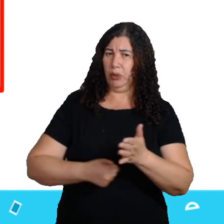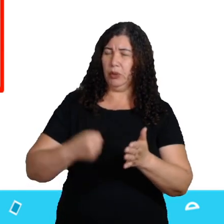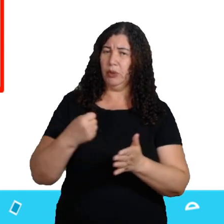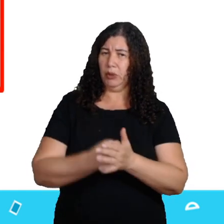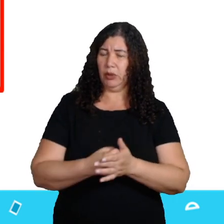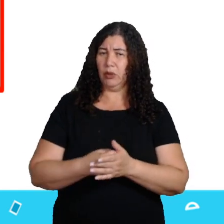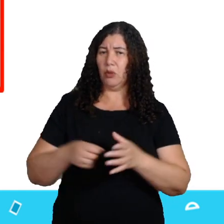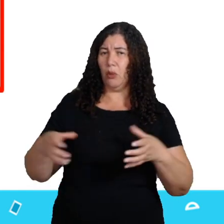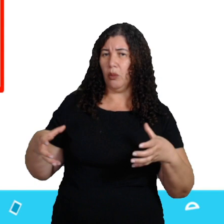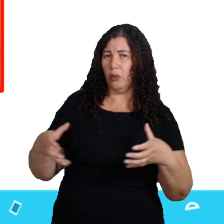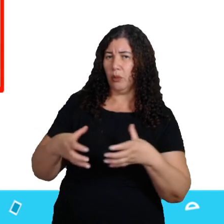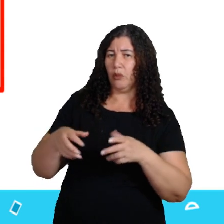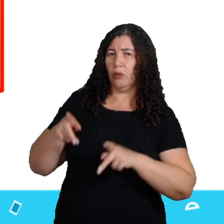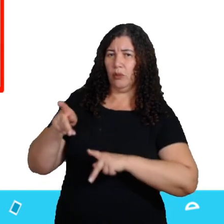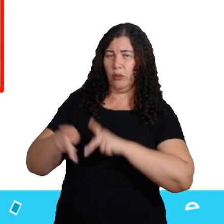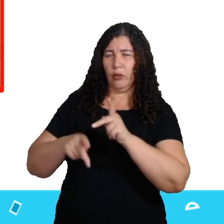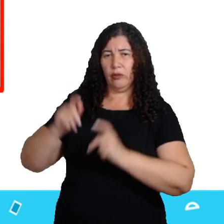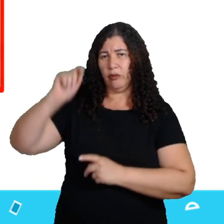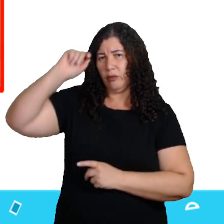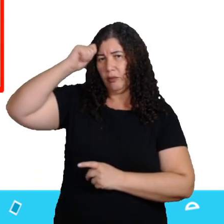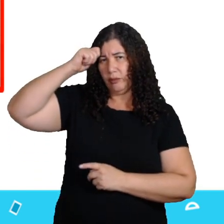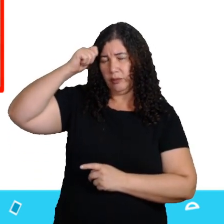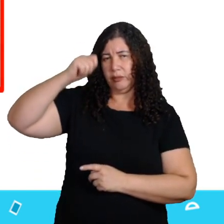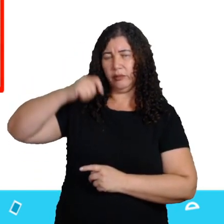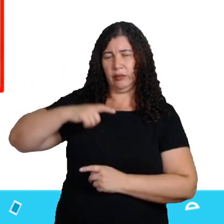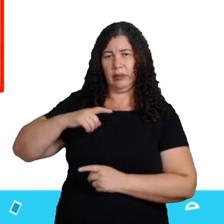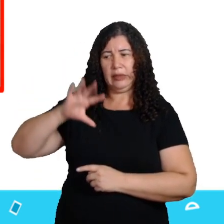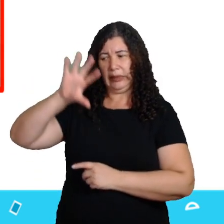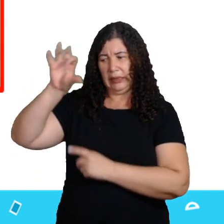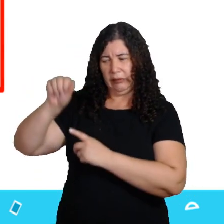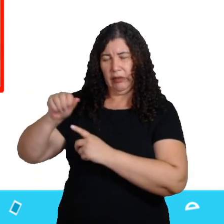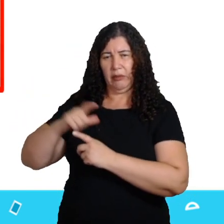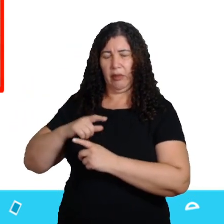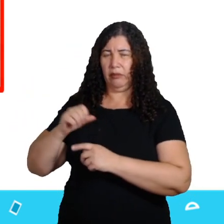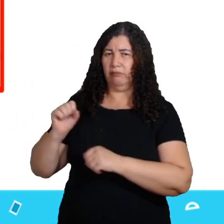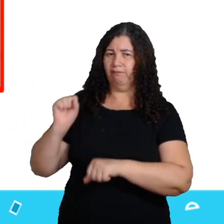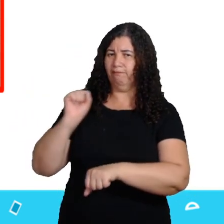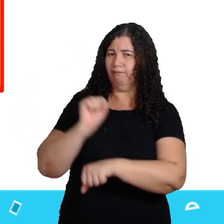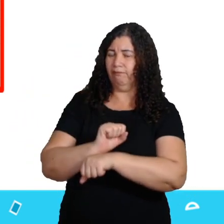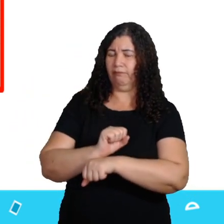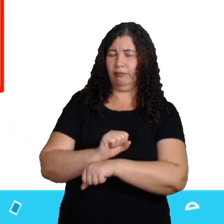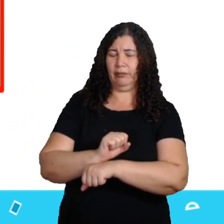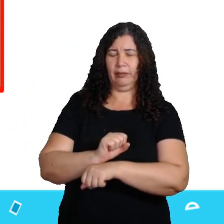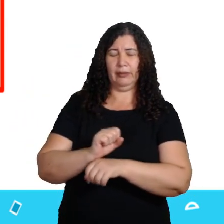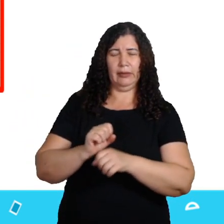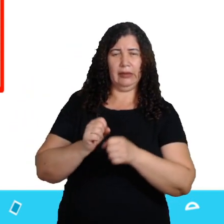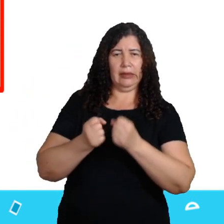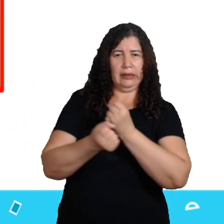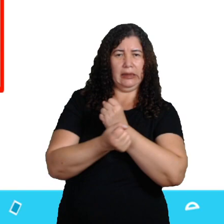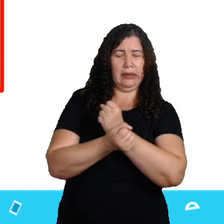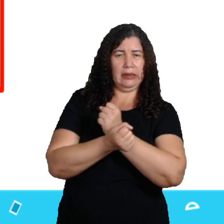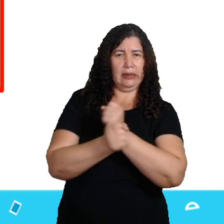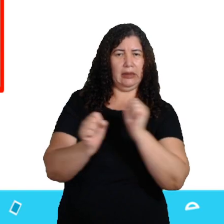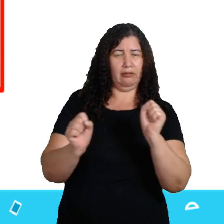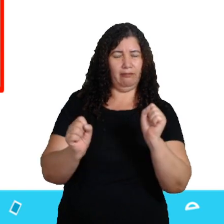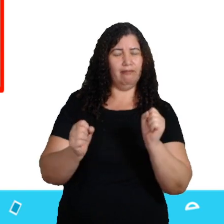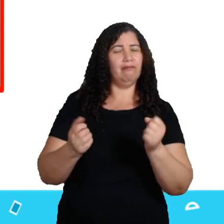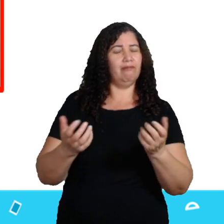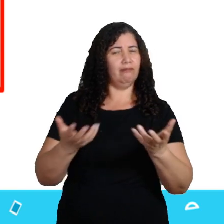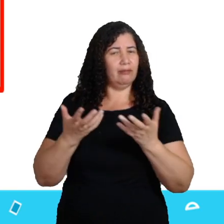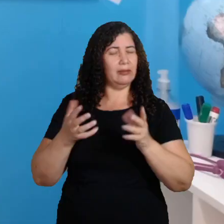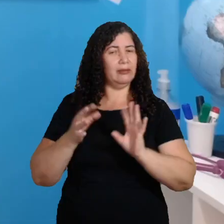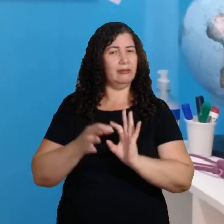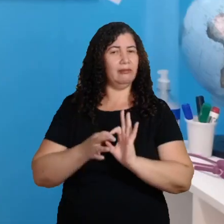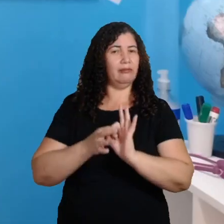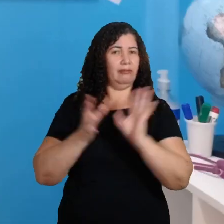dos africanos contra sua escravização no contexto do Brasil